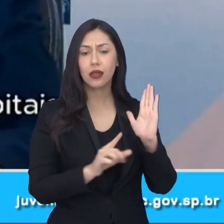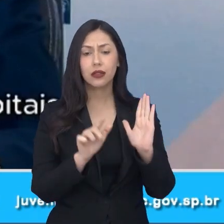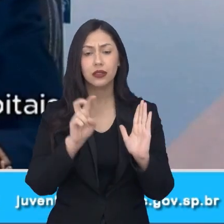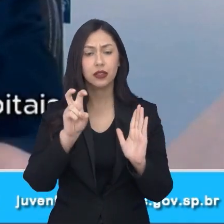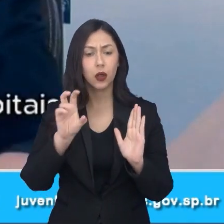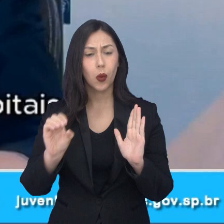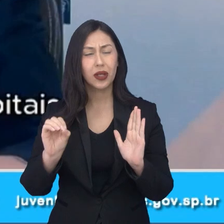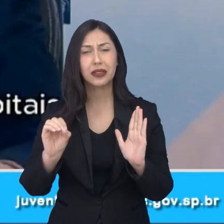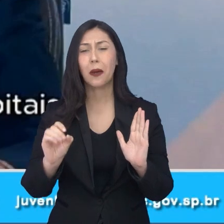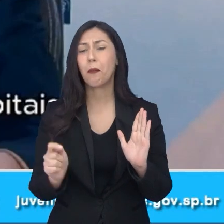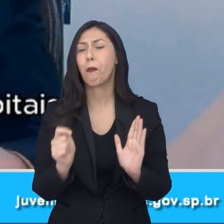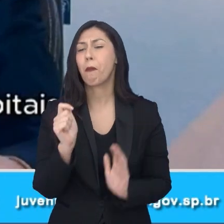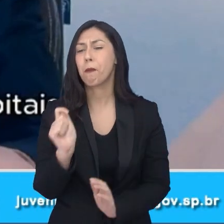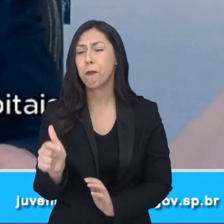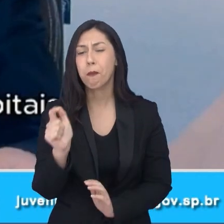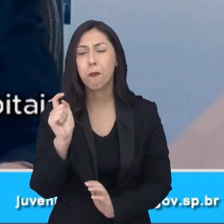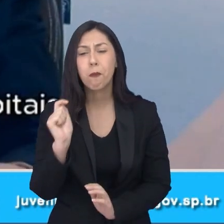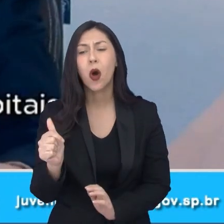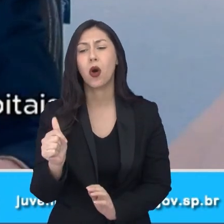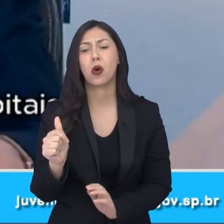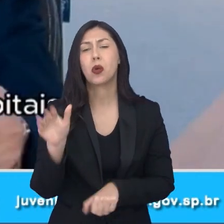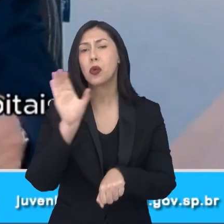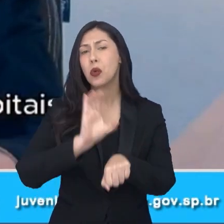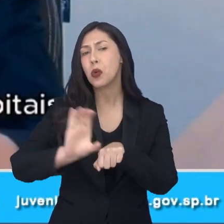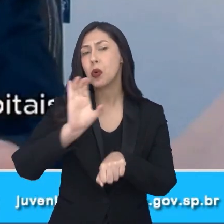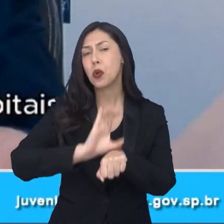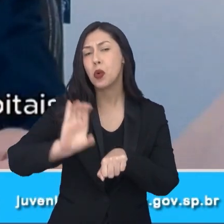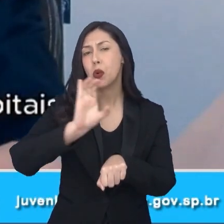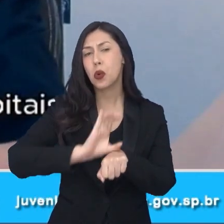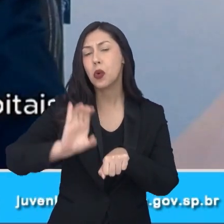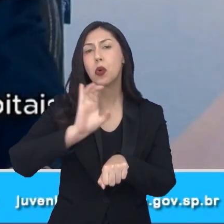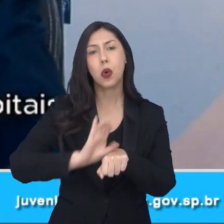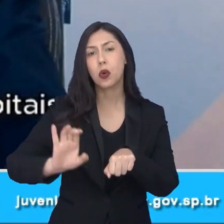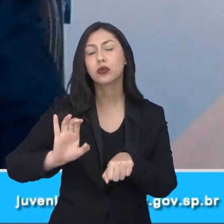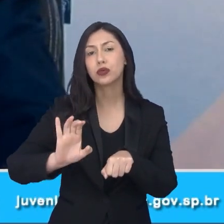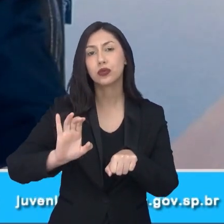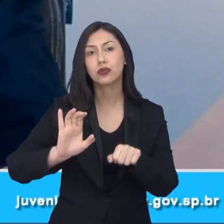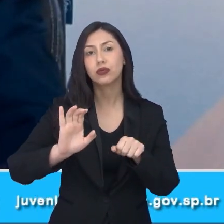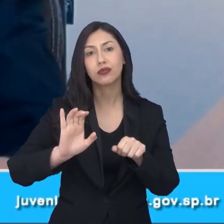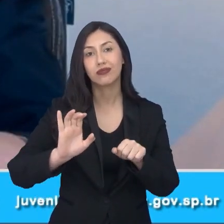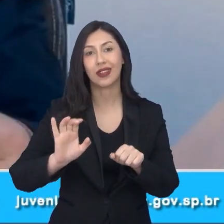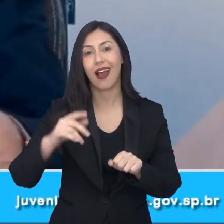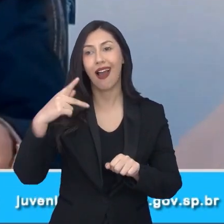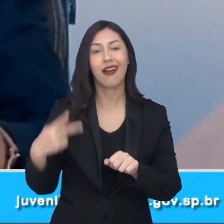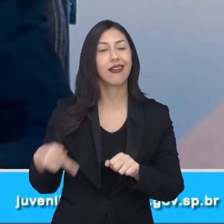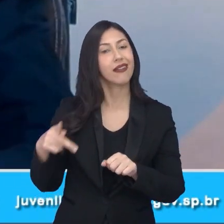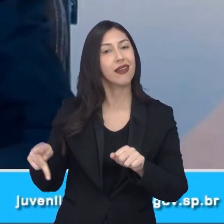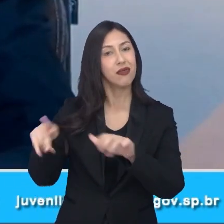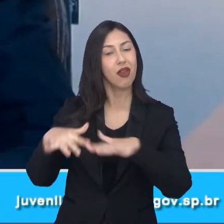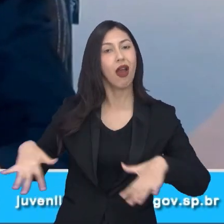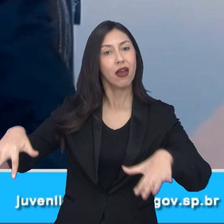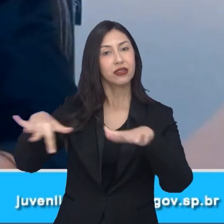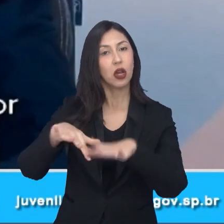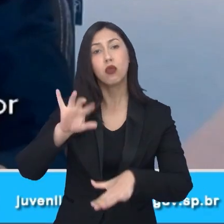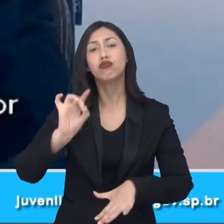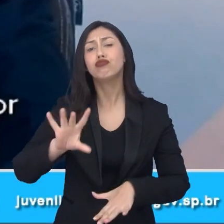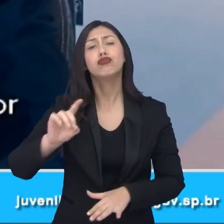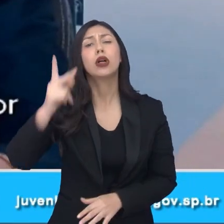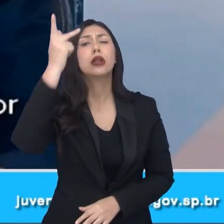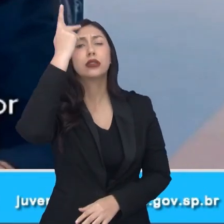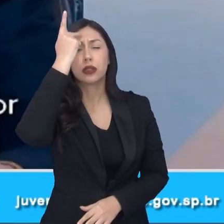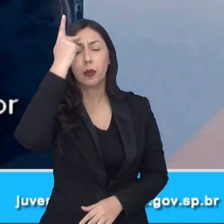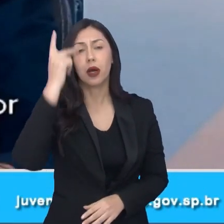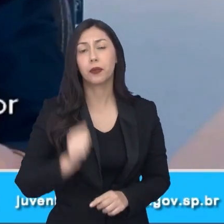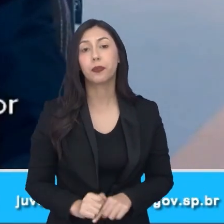eram raros os cursos jurídicos fora das capitais. E São José dos Campos foi